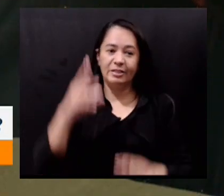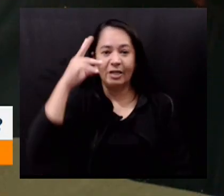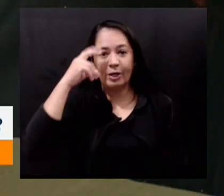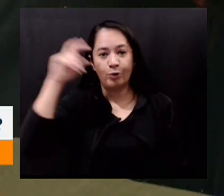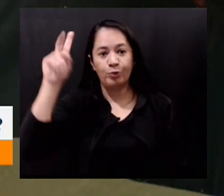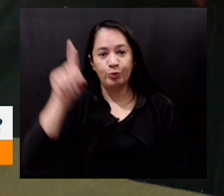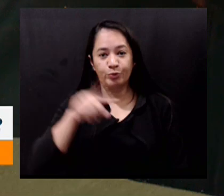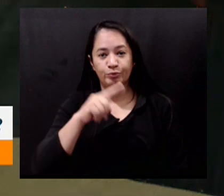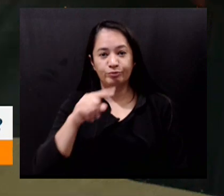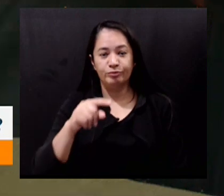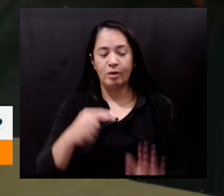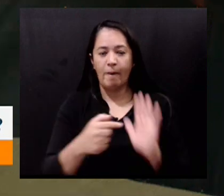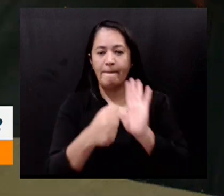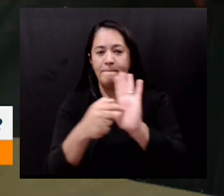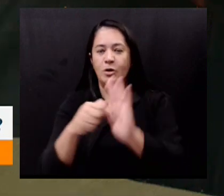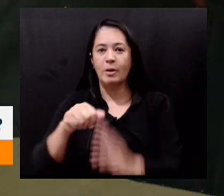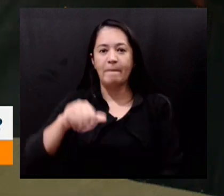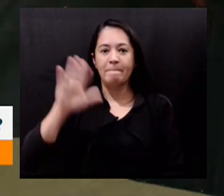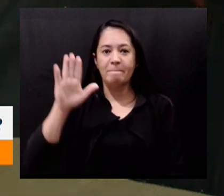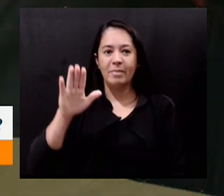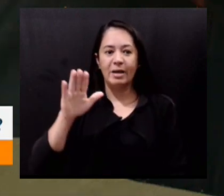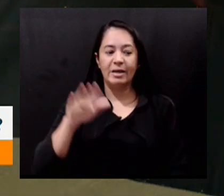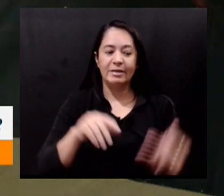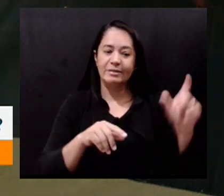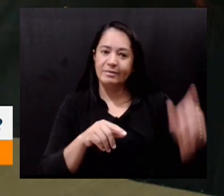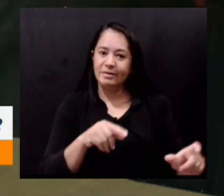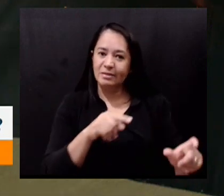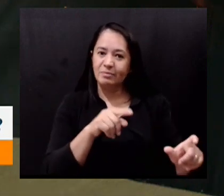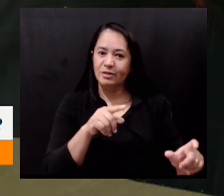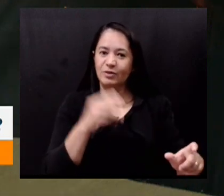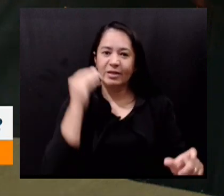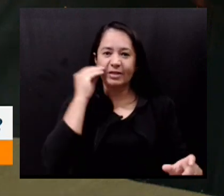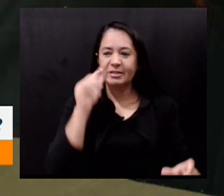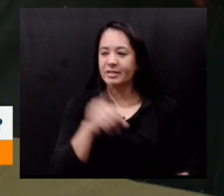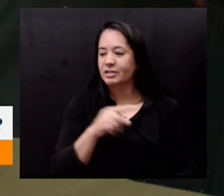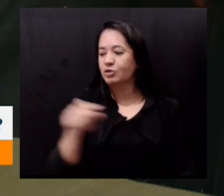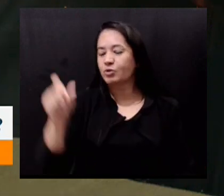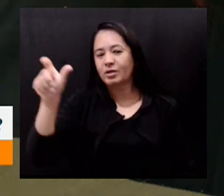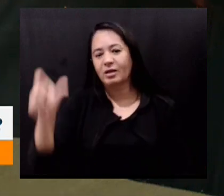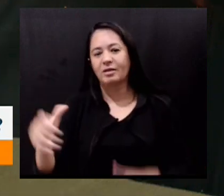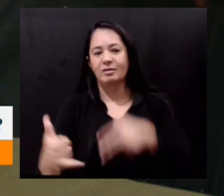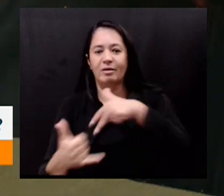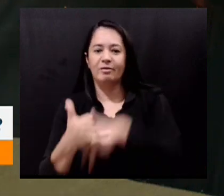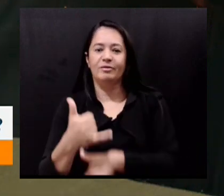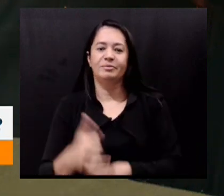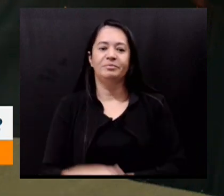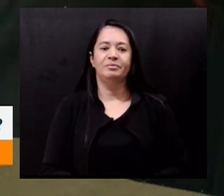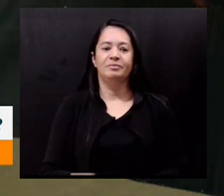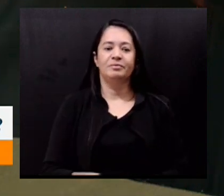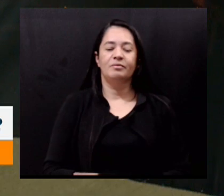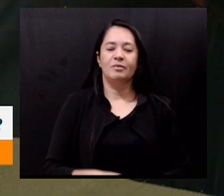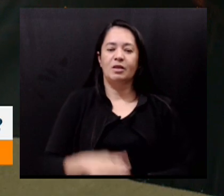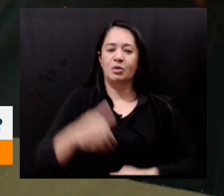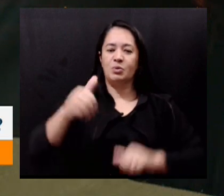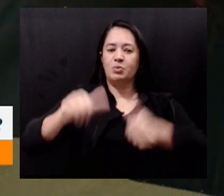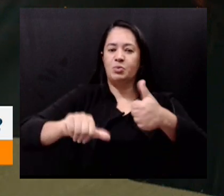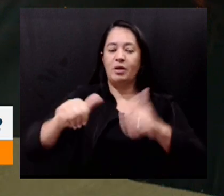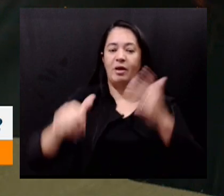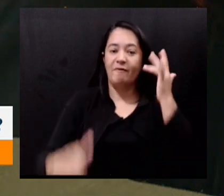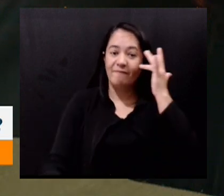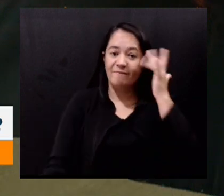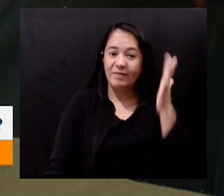sobre quem cancela do que sobre quem é cancelado. Julgar pode ser fácil, mas